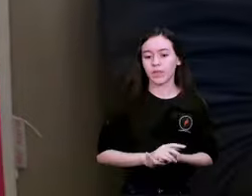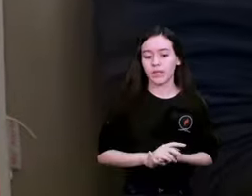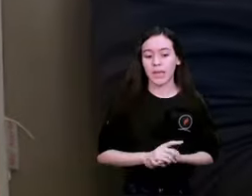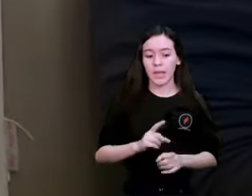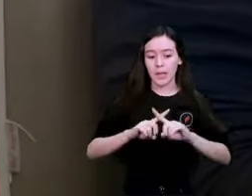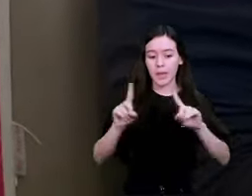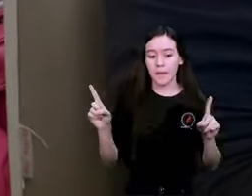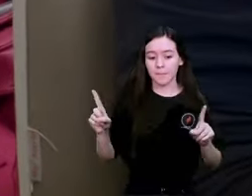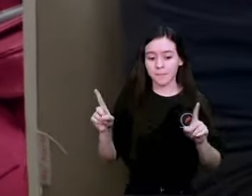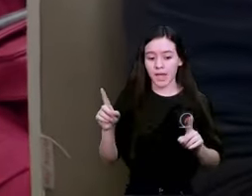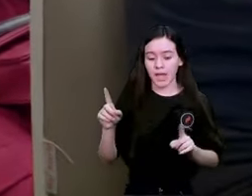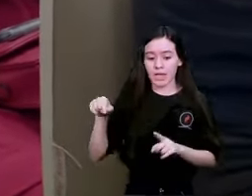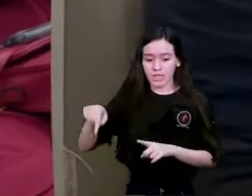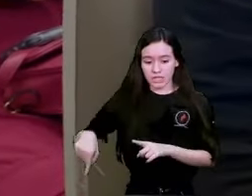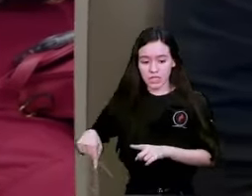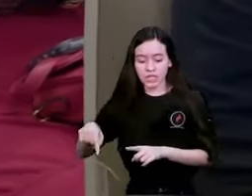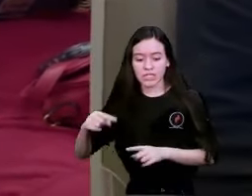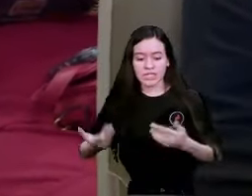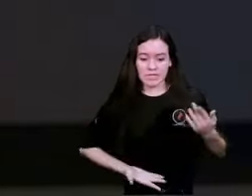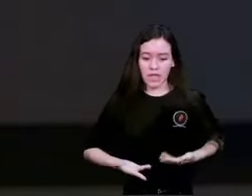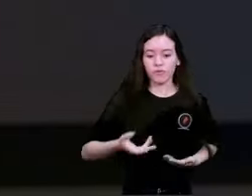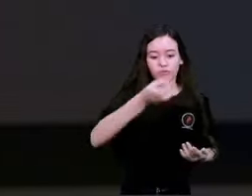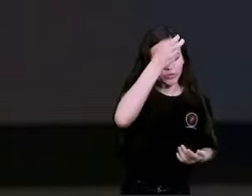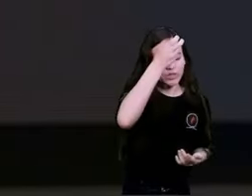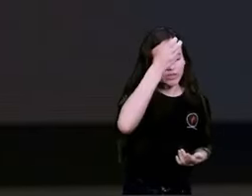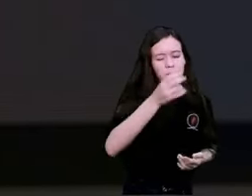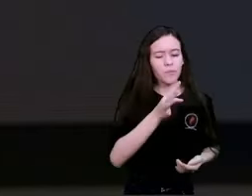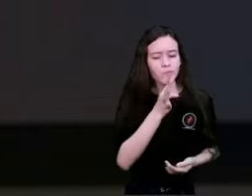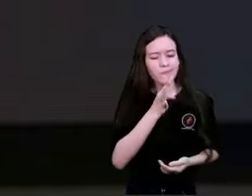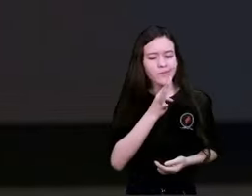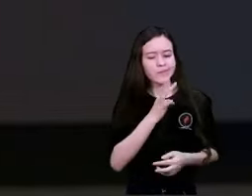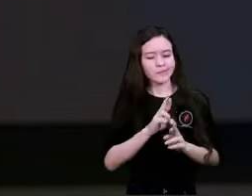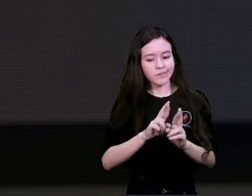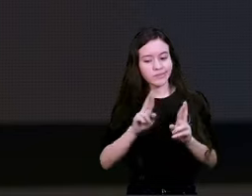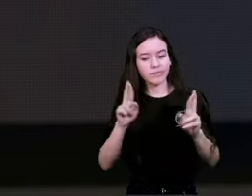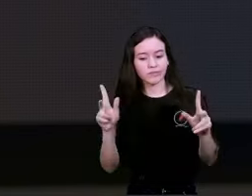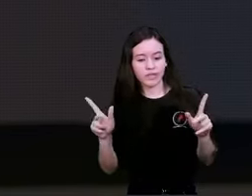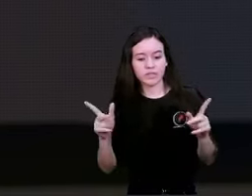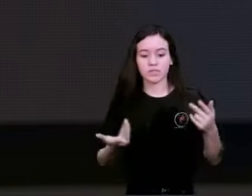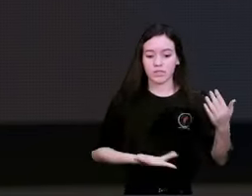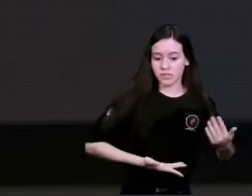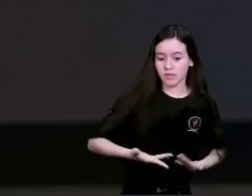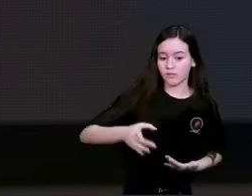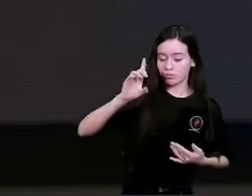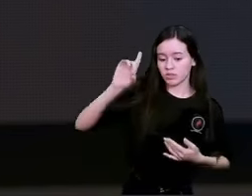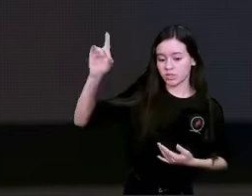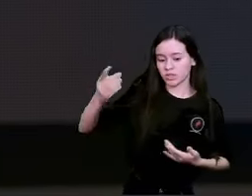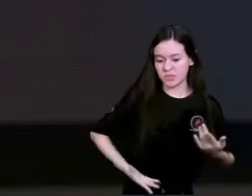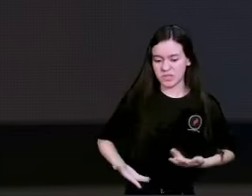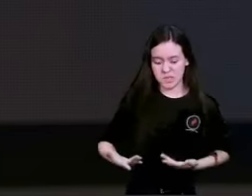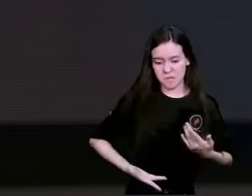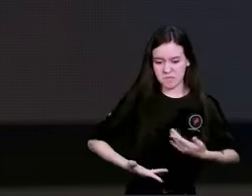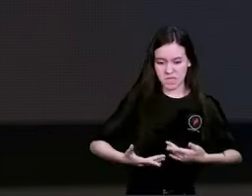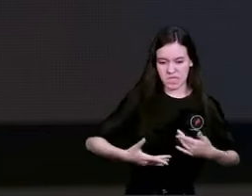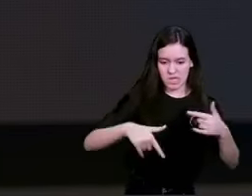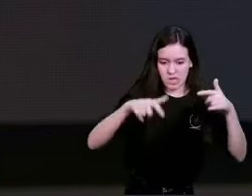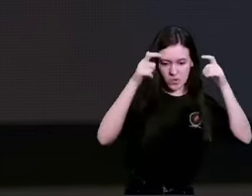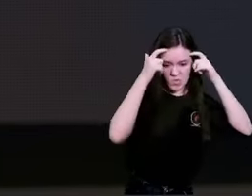serão seus servos, para que conheçam a diferença da minha servidão e da servidão dos reinos da